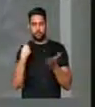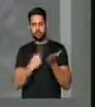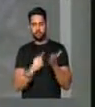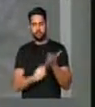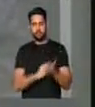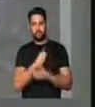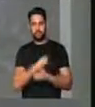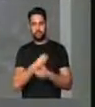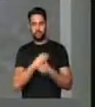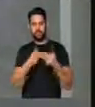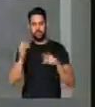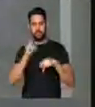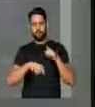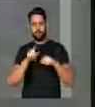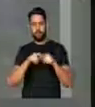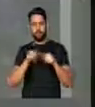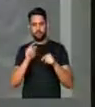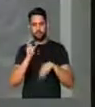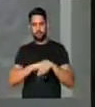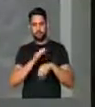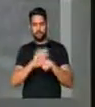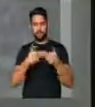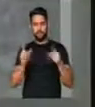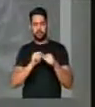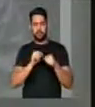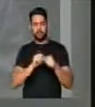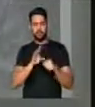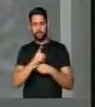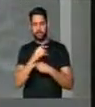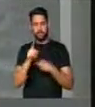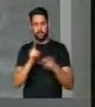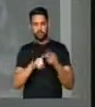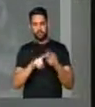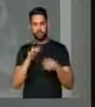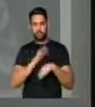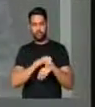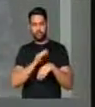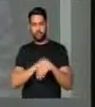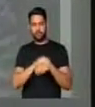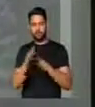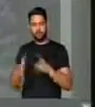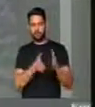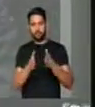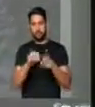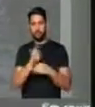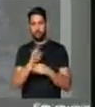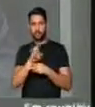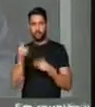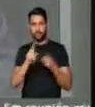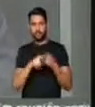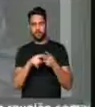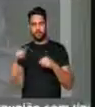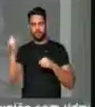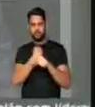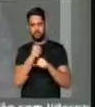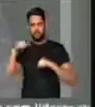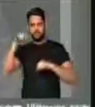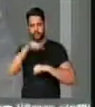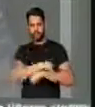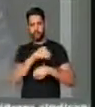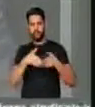parceria, para tantas indústrias, para tantas concessões, para tantas estradas, ferrovias, portos e